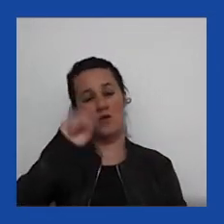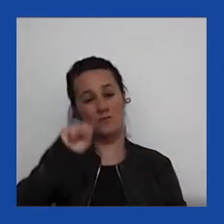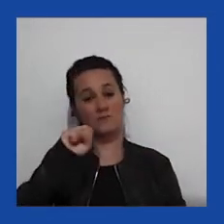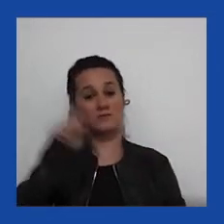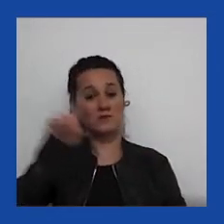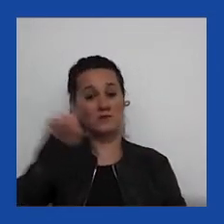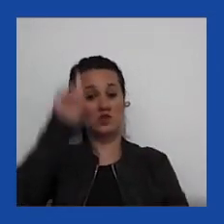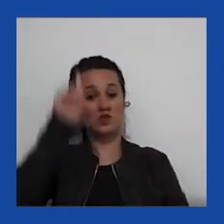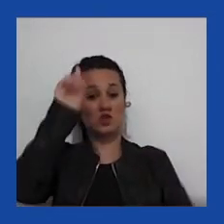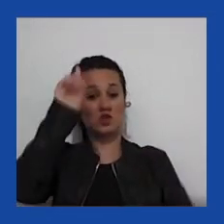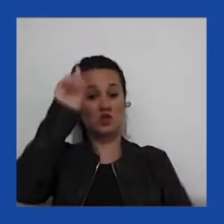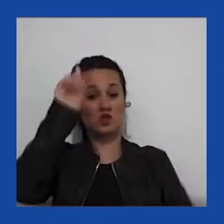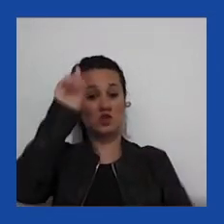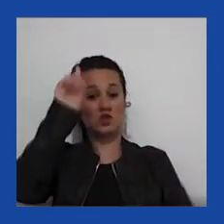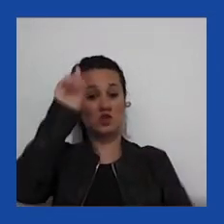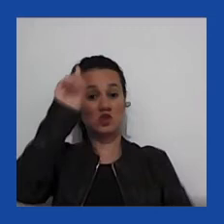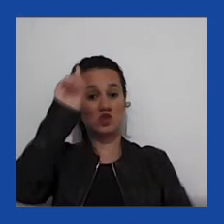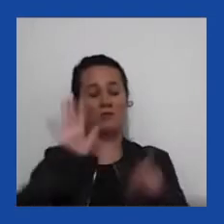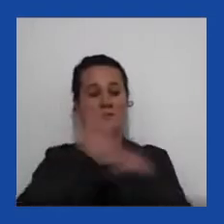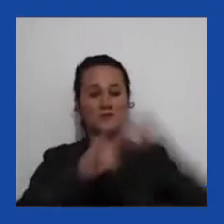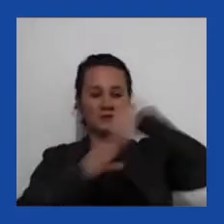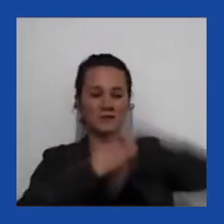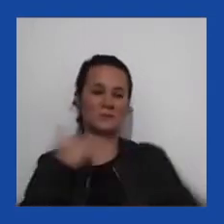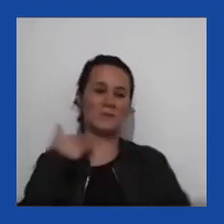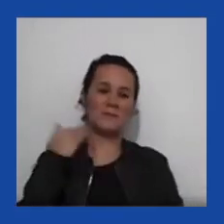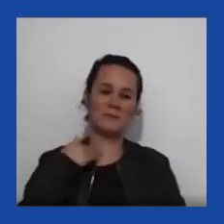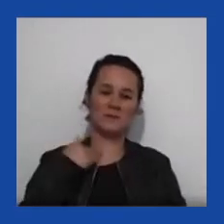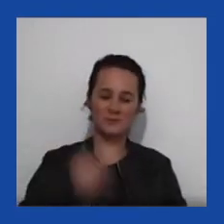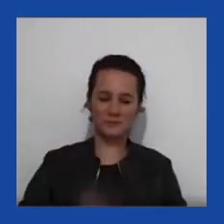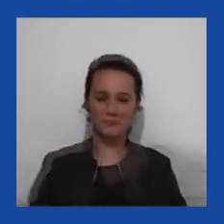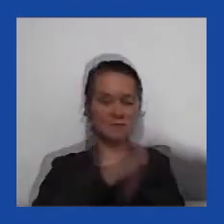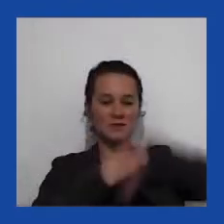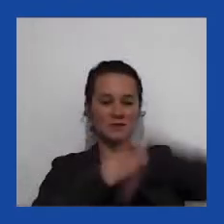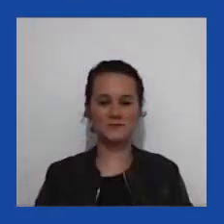também dar uma mensagem de abertura aqui do nosso evento.